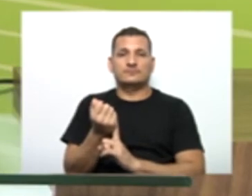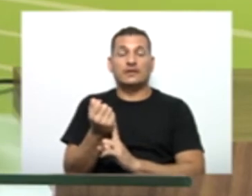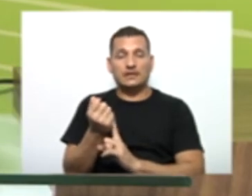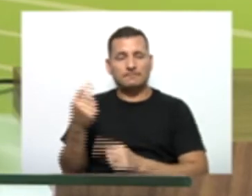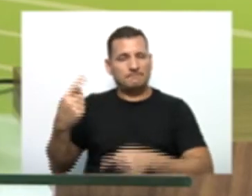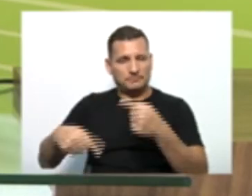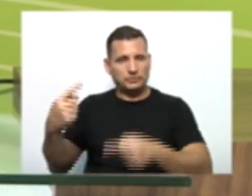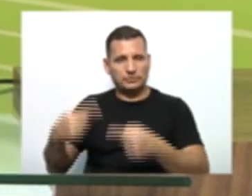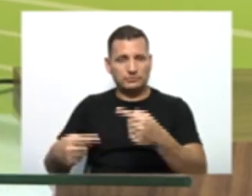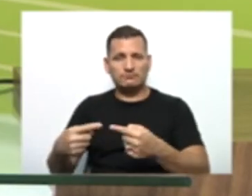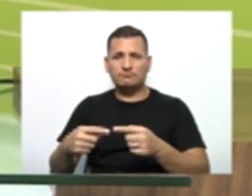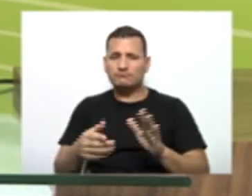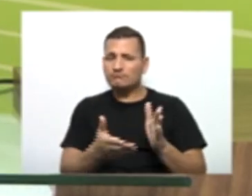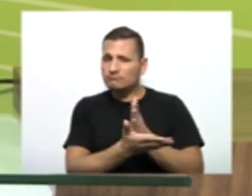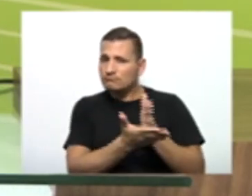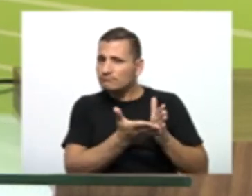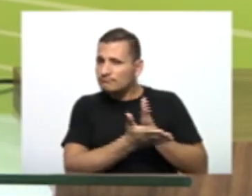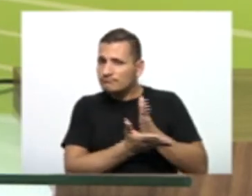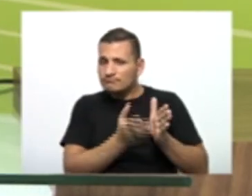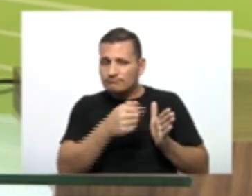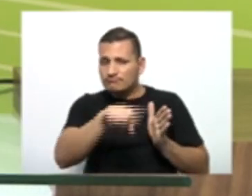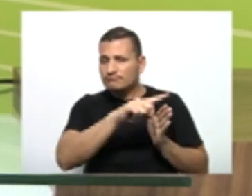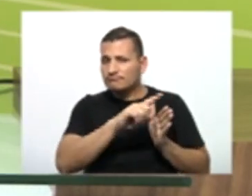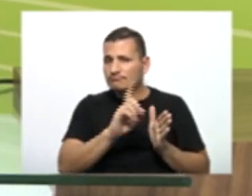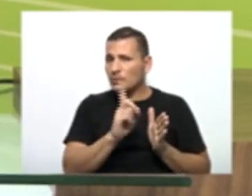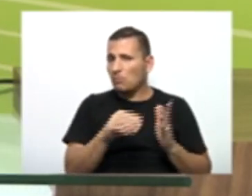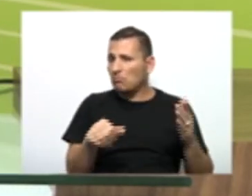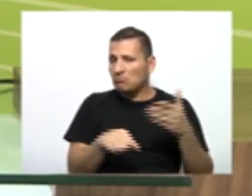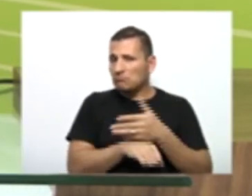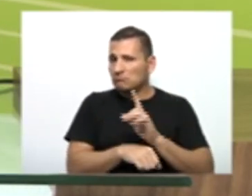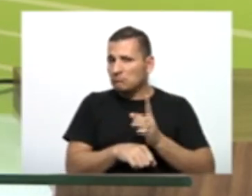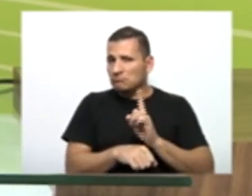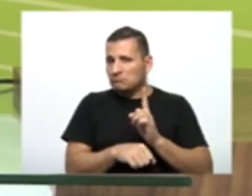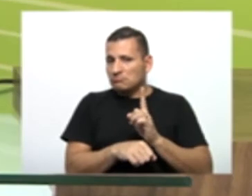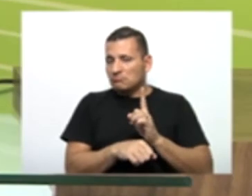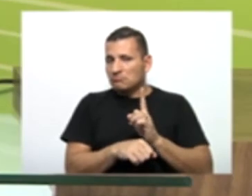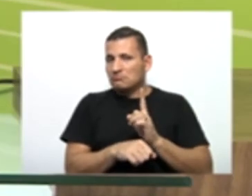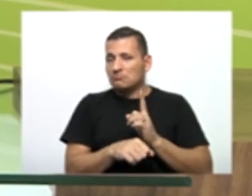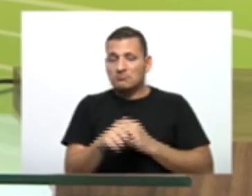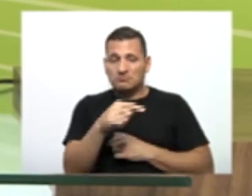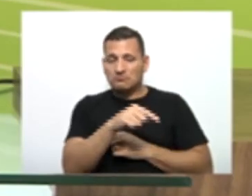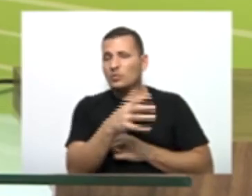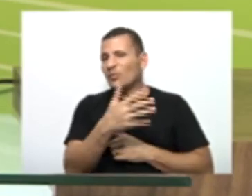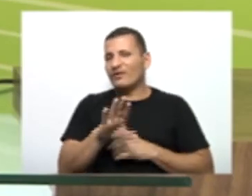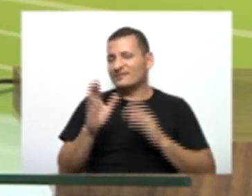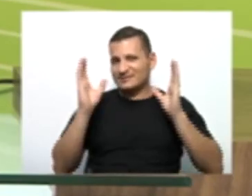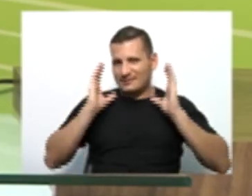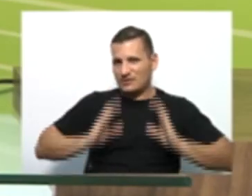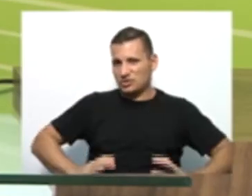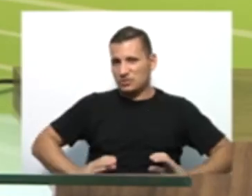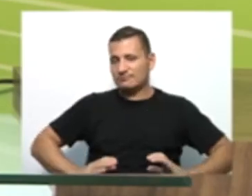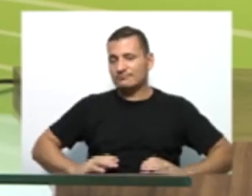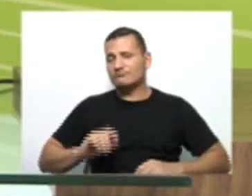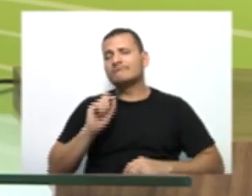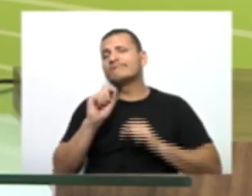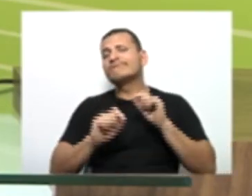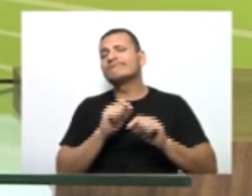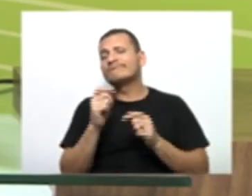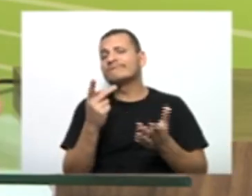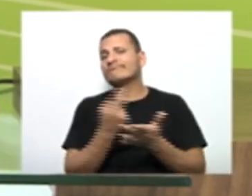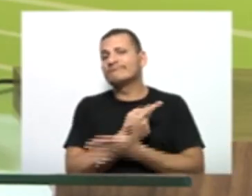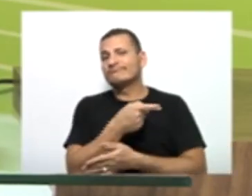de participar. E ao citar Aristóteles, é interessante falar que Aristóteles dizia que o homem era um animal político. Quer dizer, o